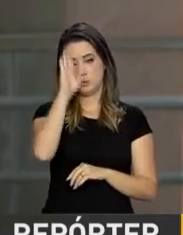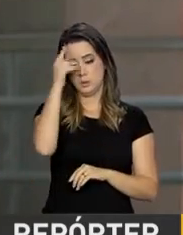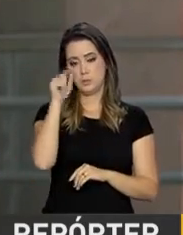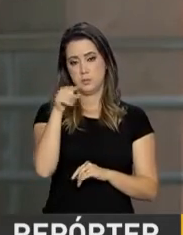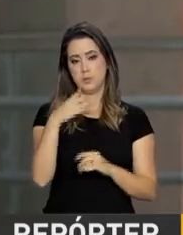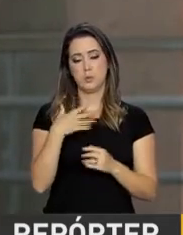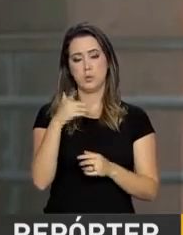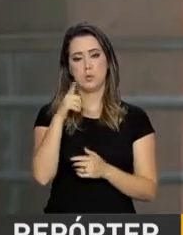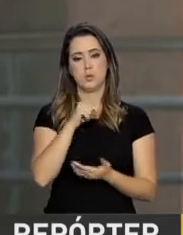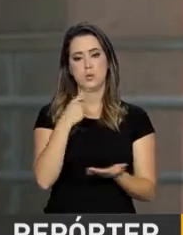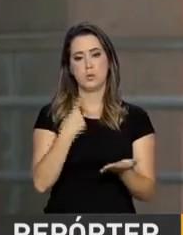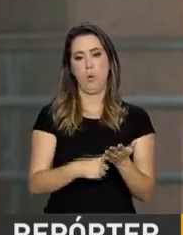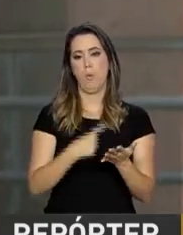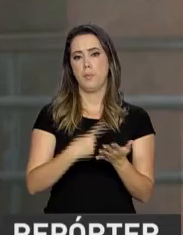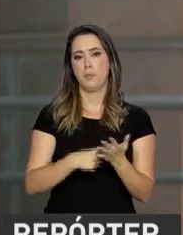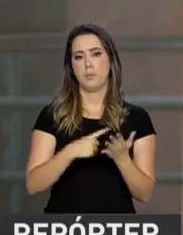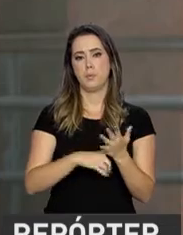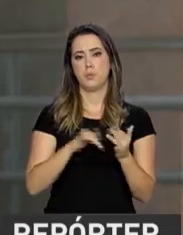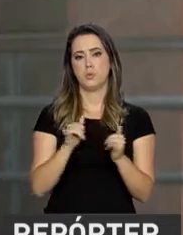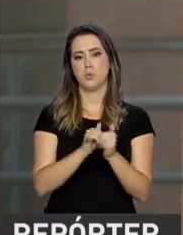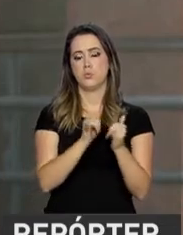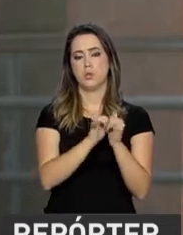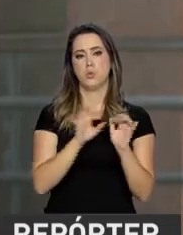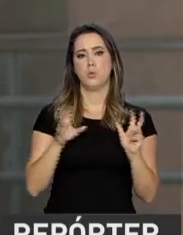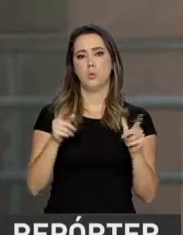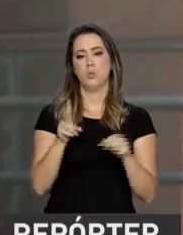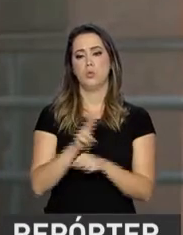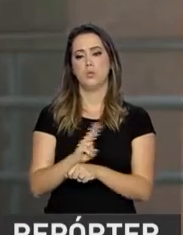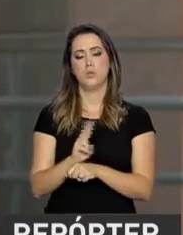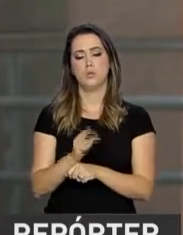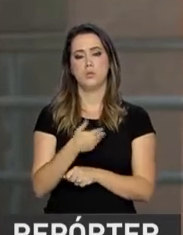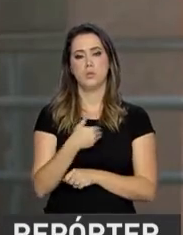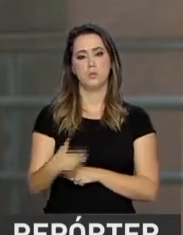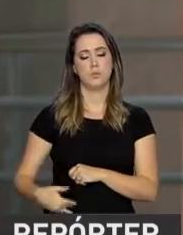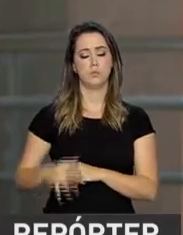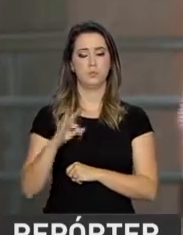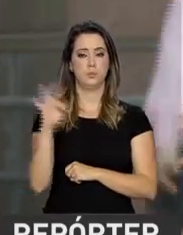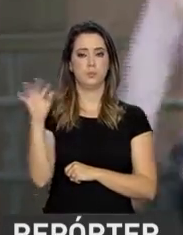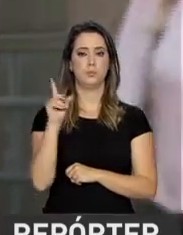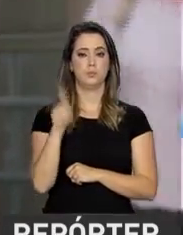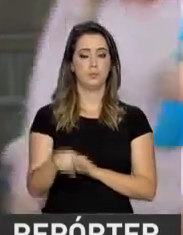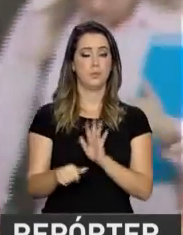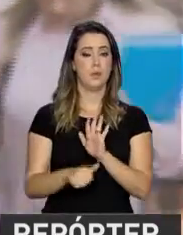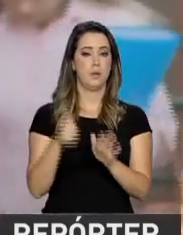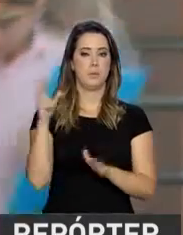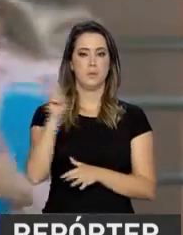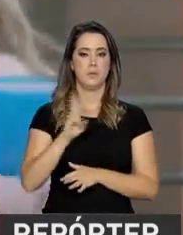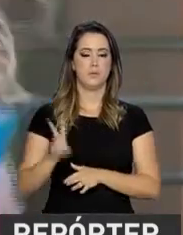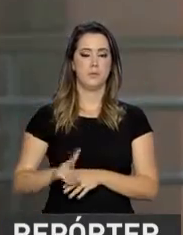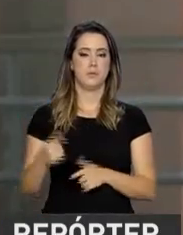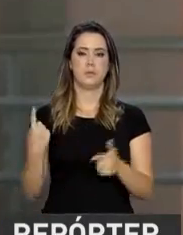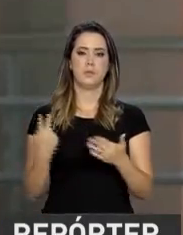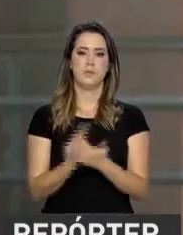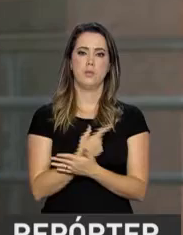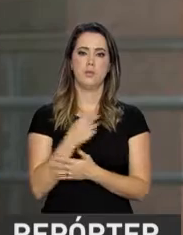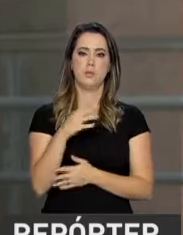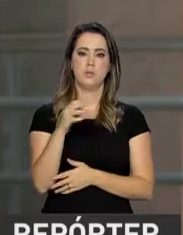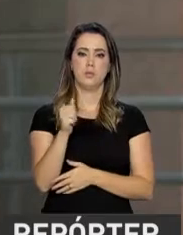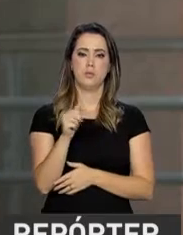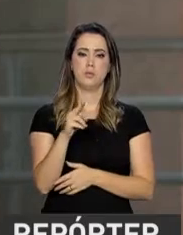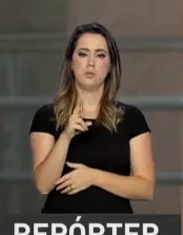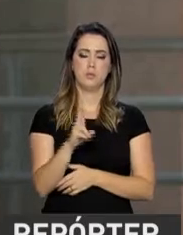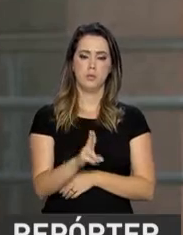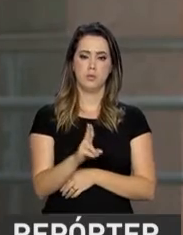a conseguir fechar acordos com todos os órgãos de investigação do governo federal esta é a primeira vez que a advocacia geral